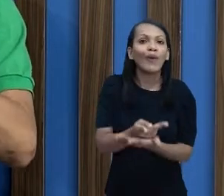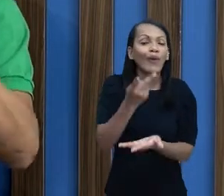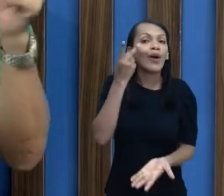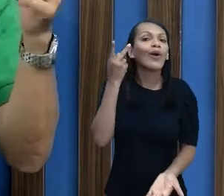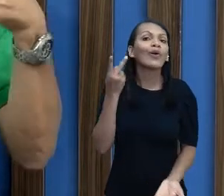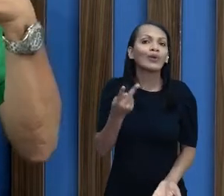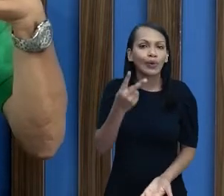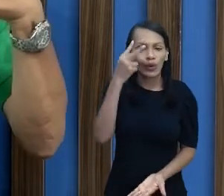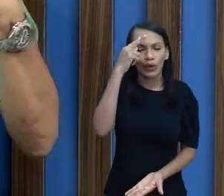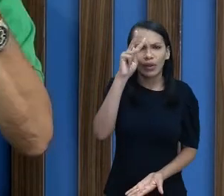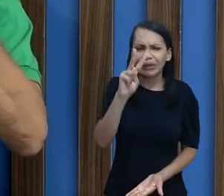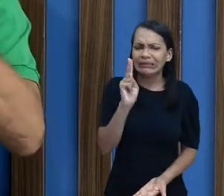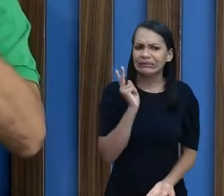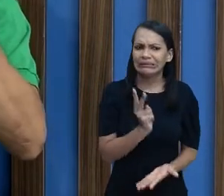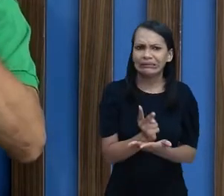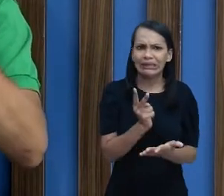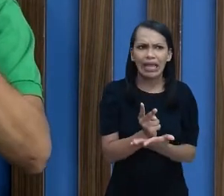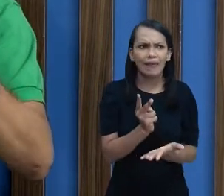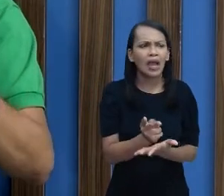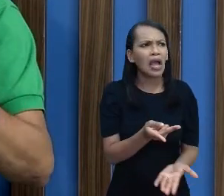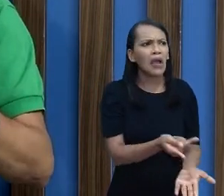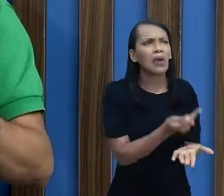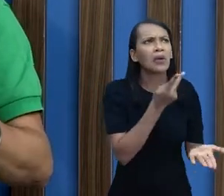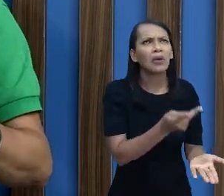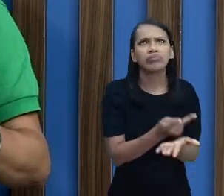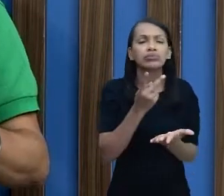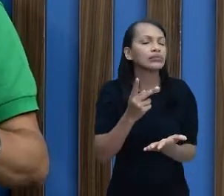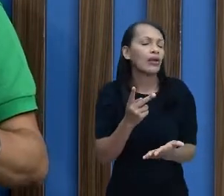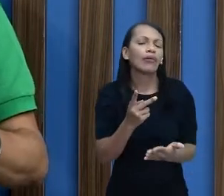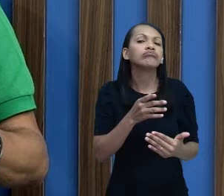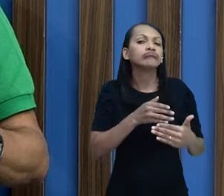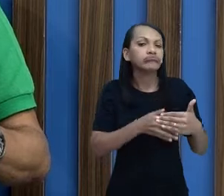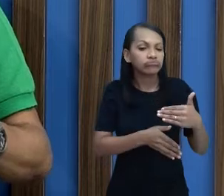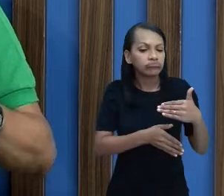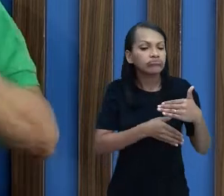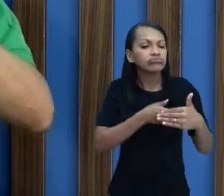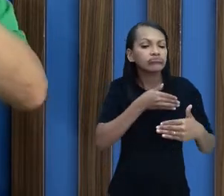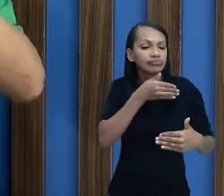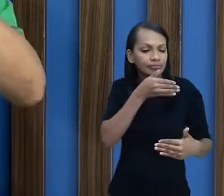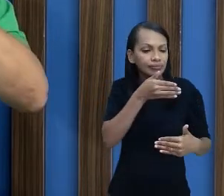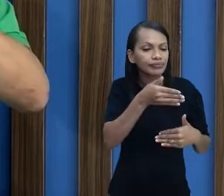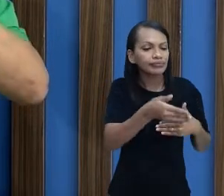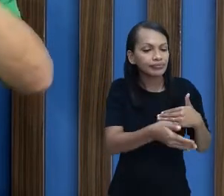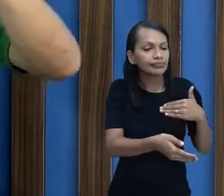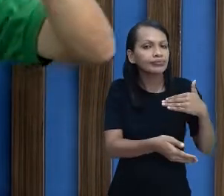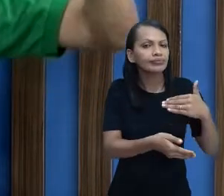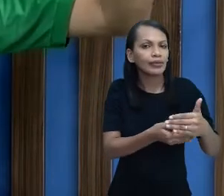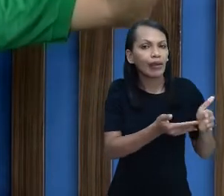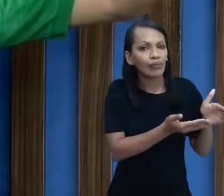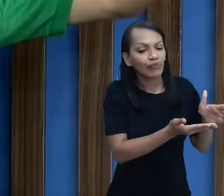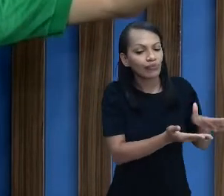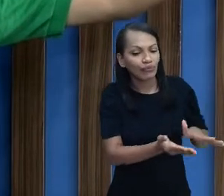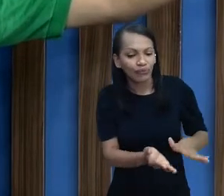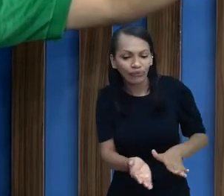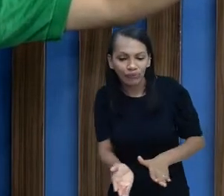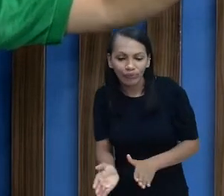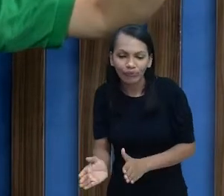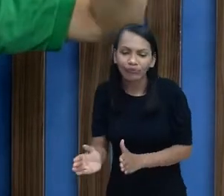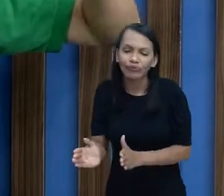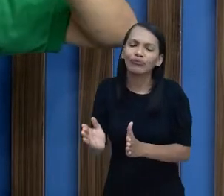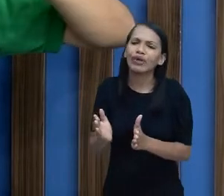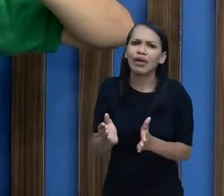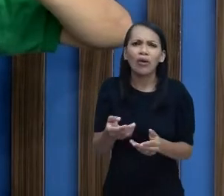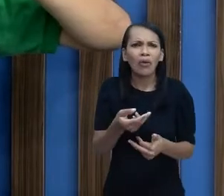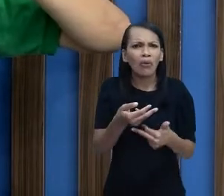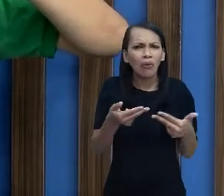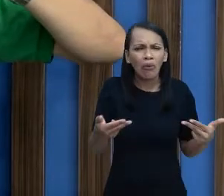históricos estão ligados a uma linha de tempo, não é, que vem, que situações que foi criado lá no passado